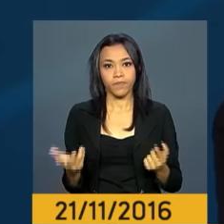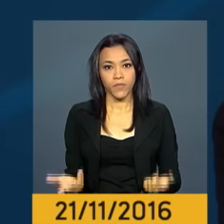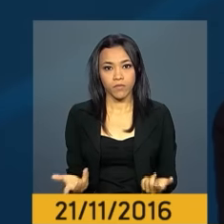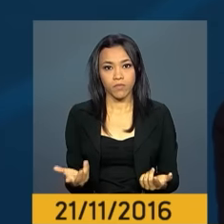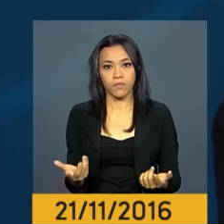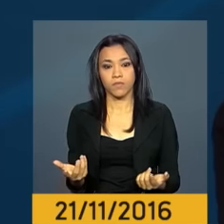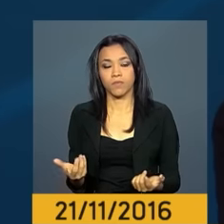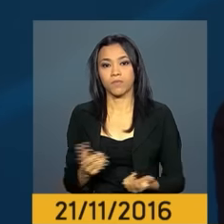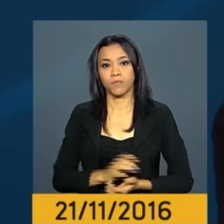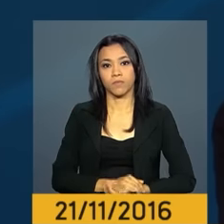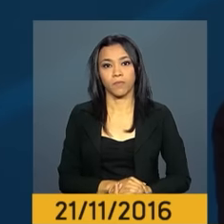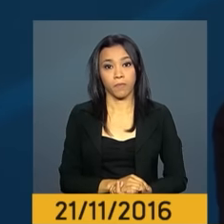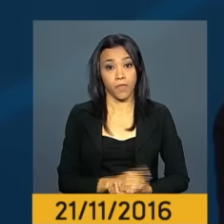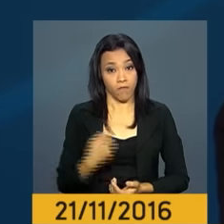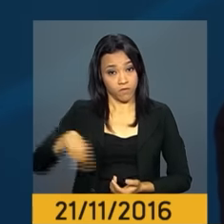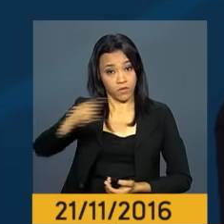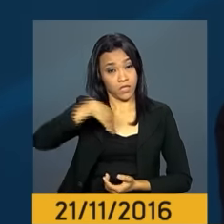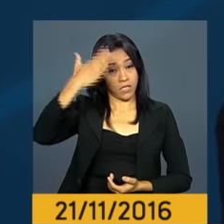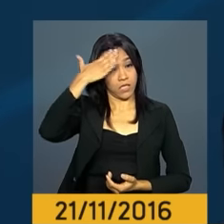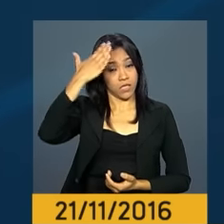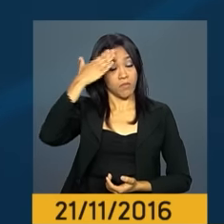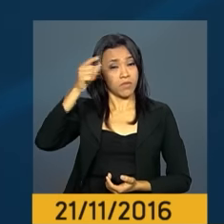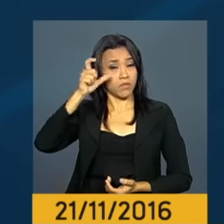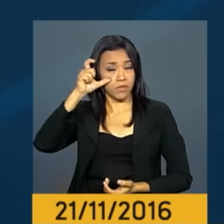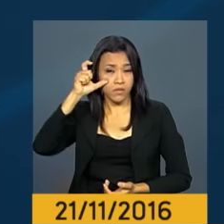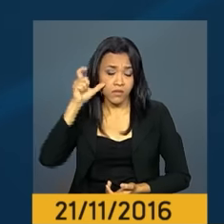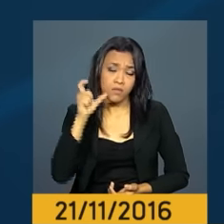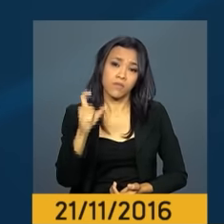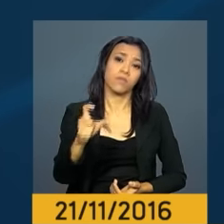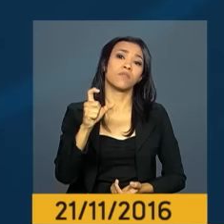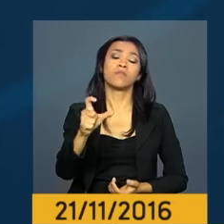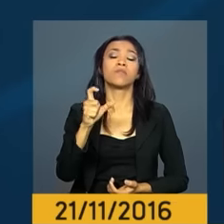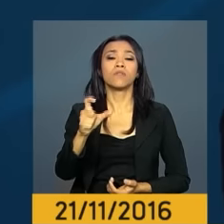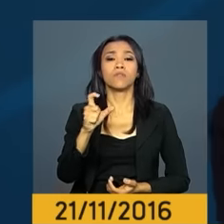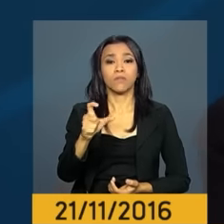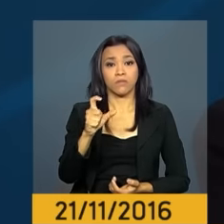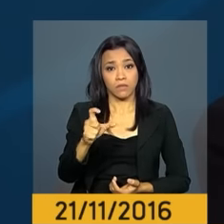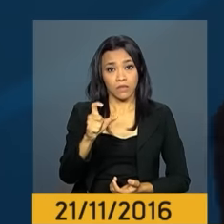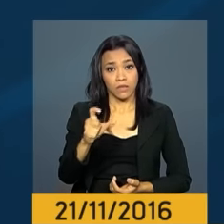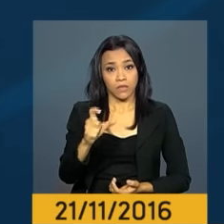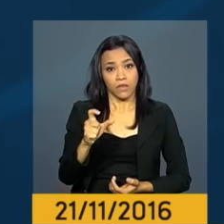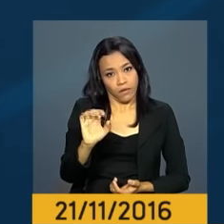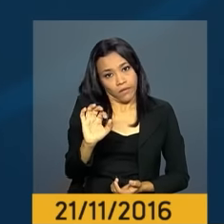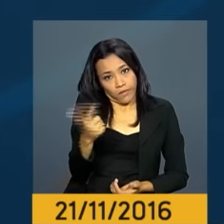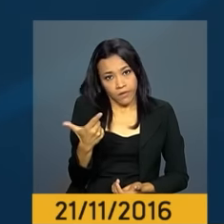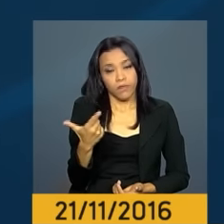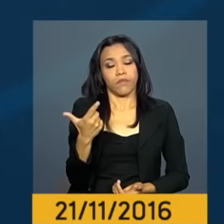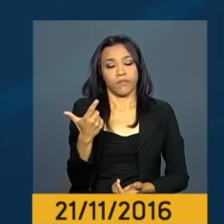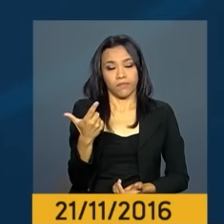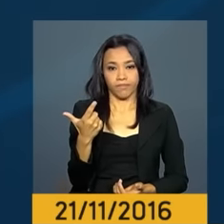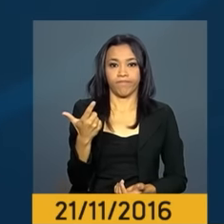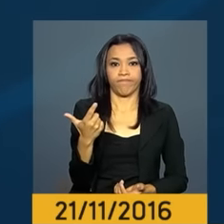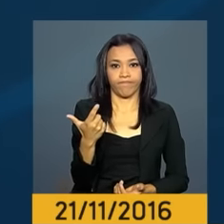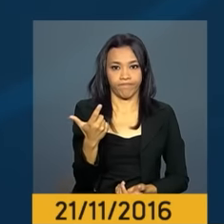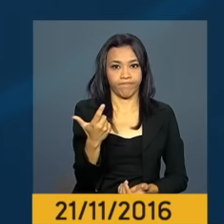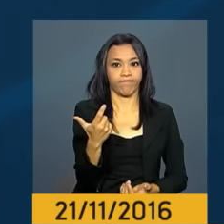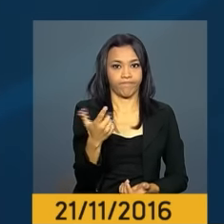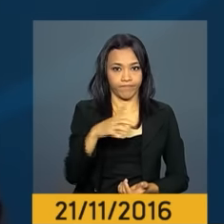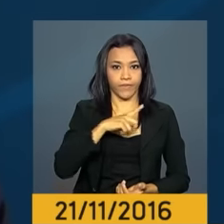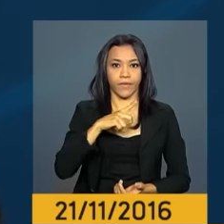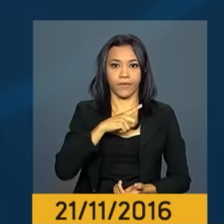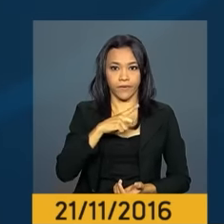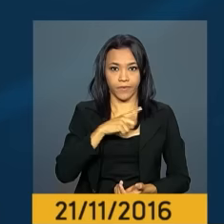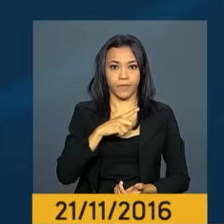Os senhores sabem que, interessante, nestes 4 últimos meses, claro que ainda há, quero dizer isto, ainda